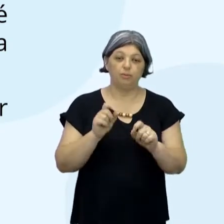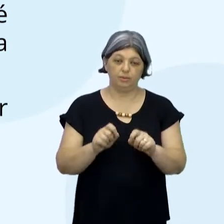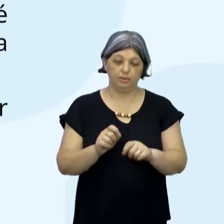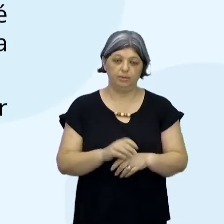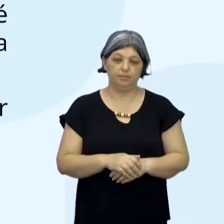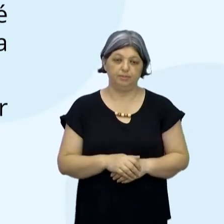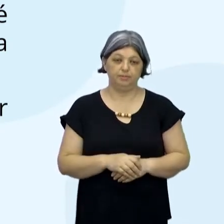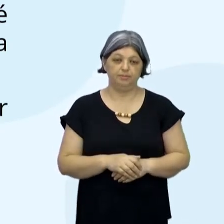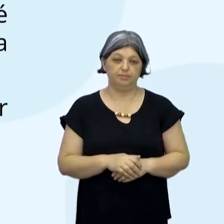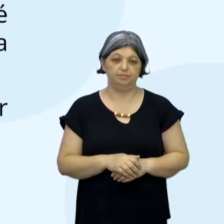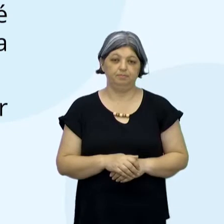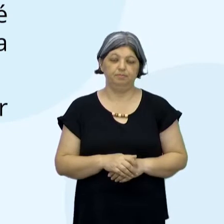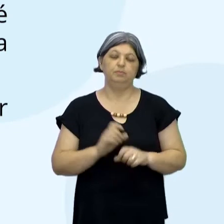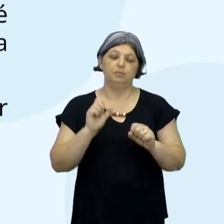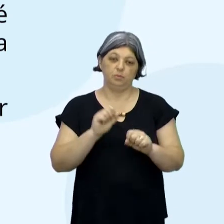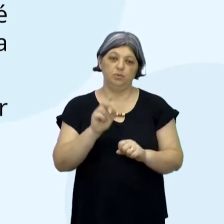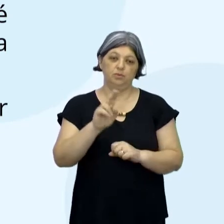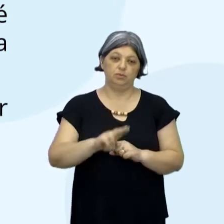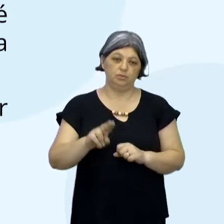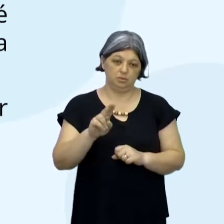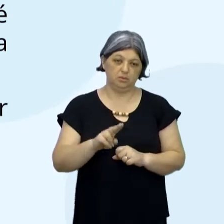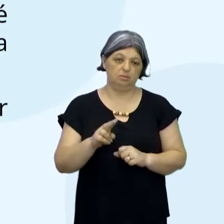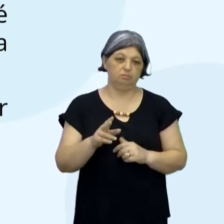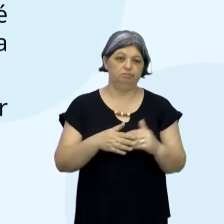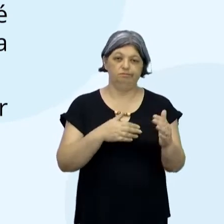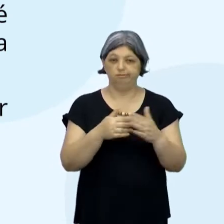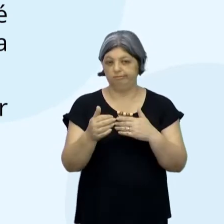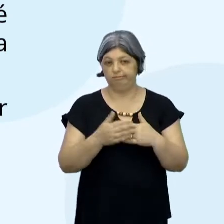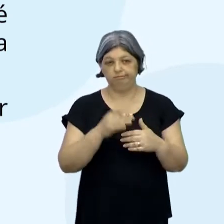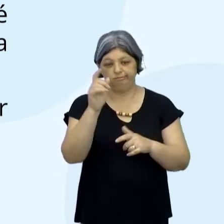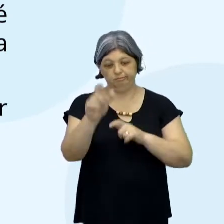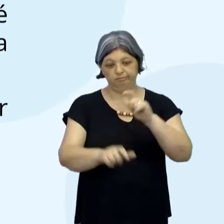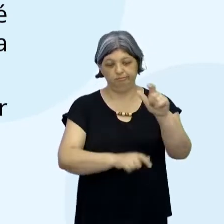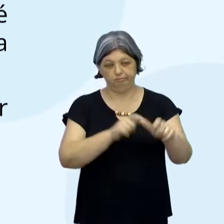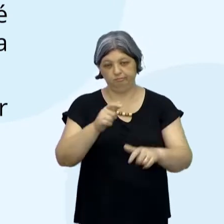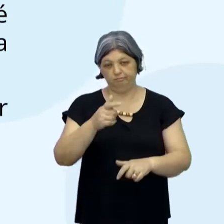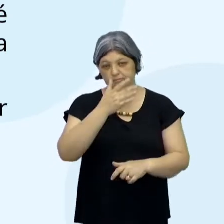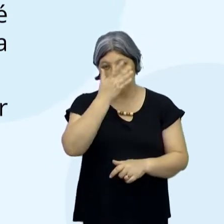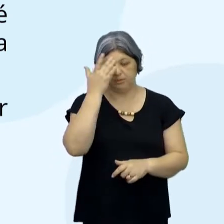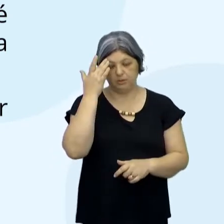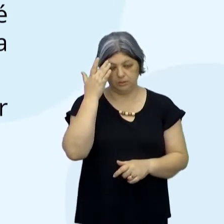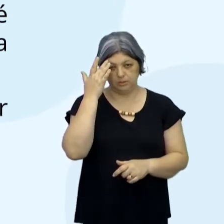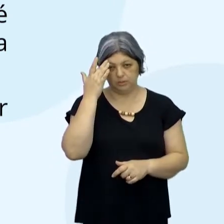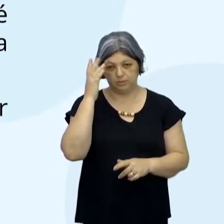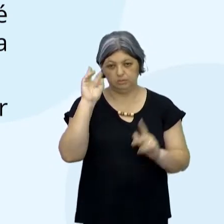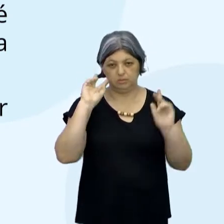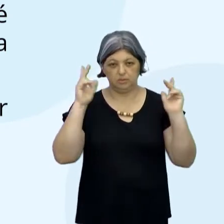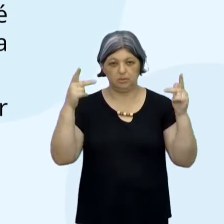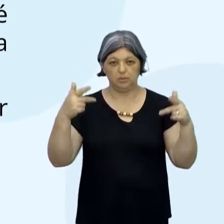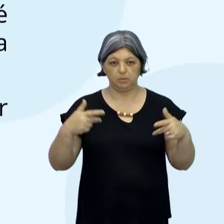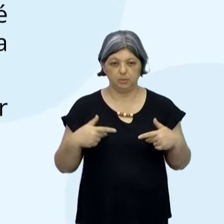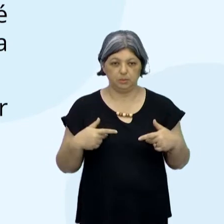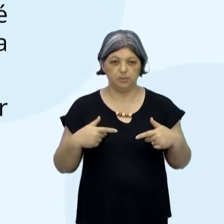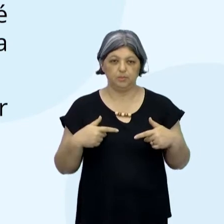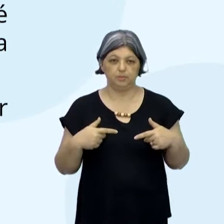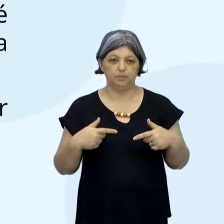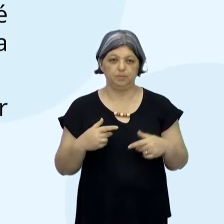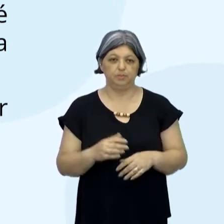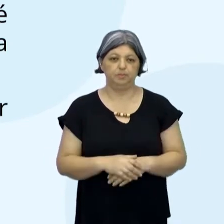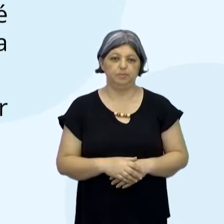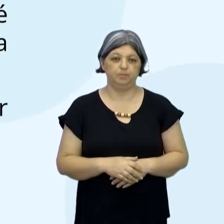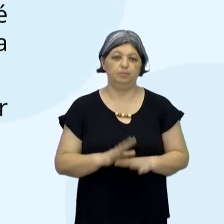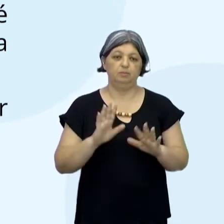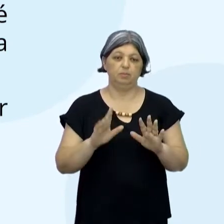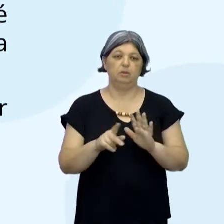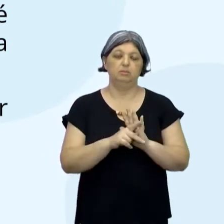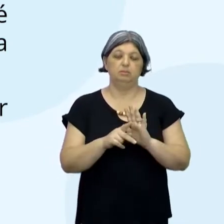gente pode aplicar aí a qualquer ser vivo, né, qualquer espécie, né, viva, mas que nesse